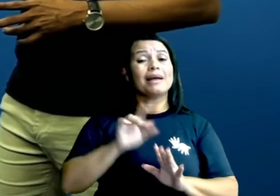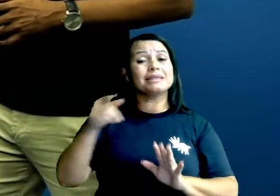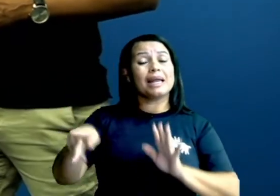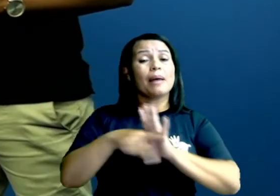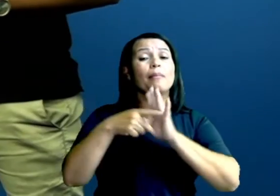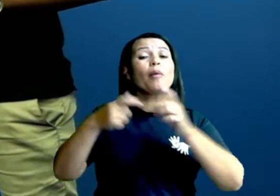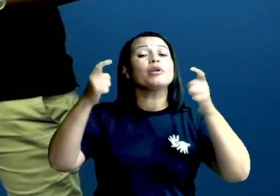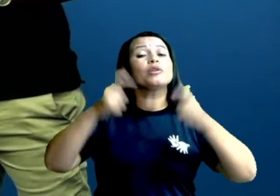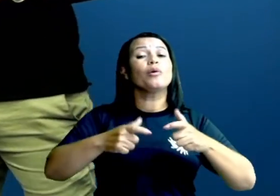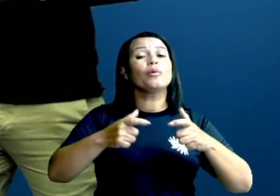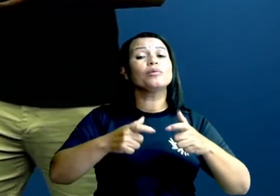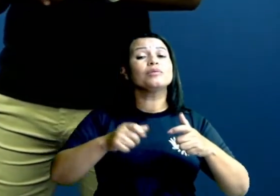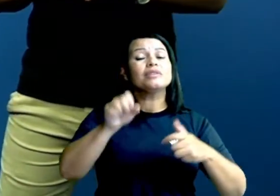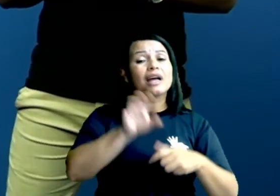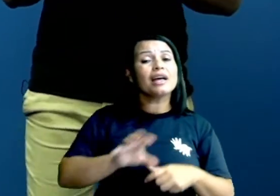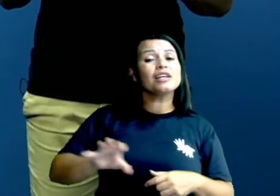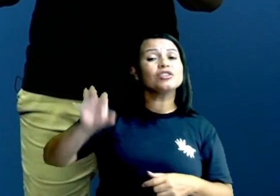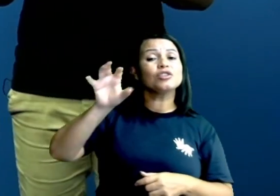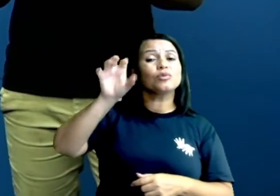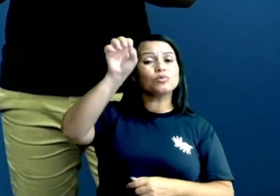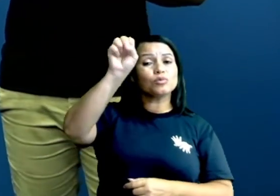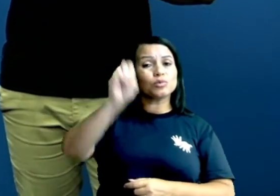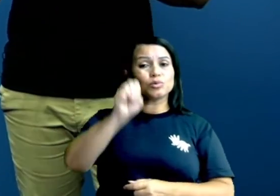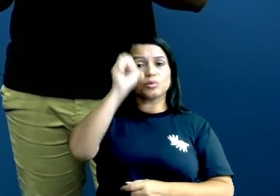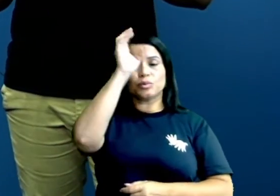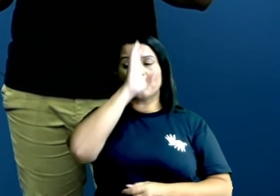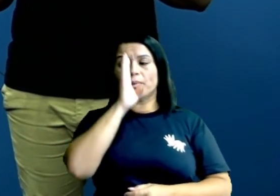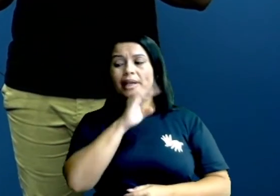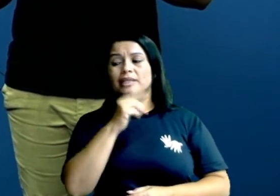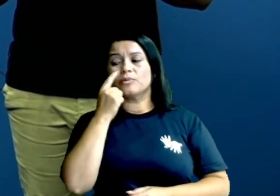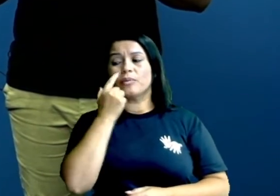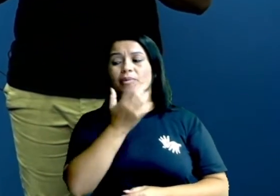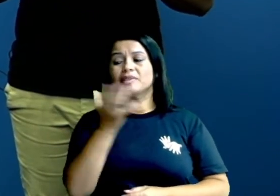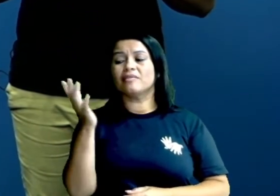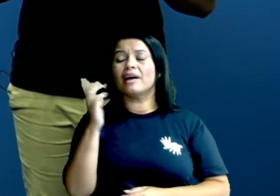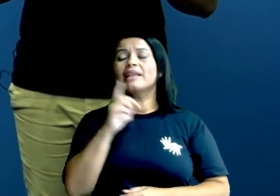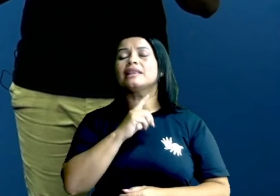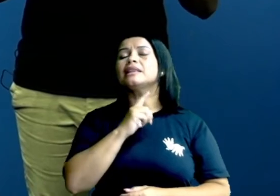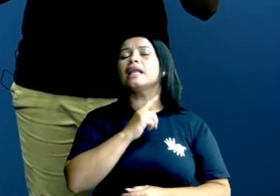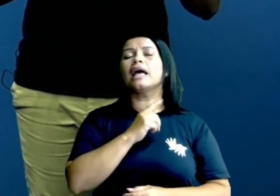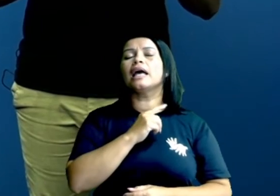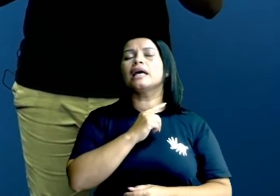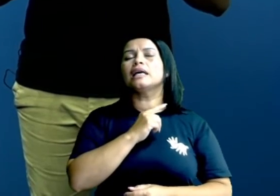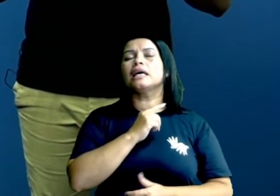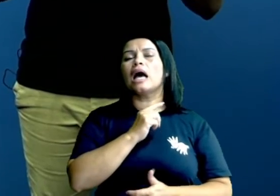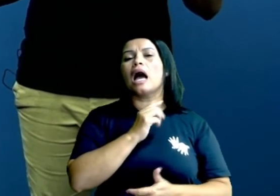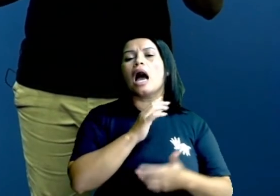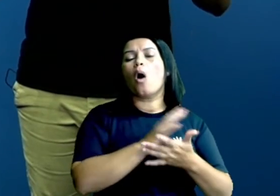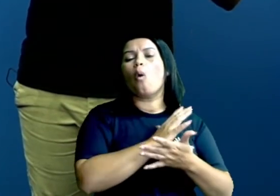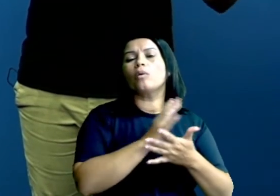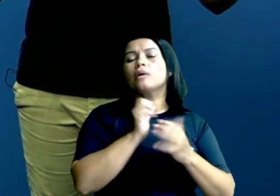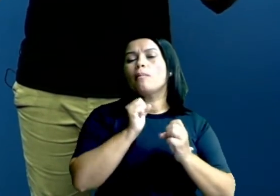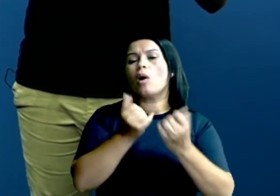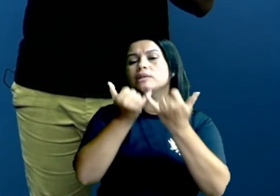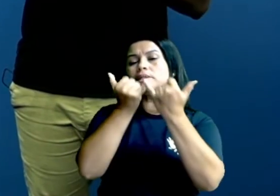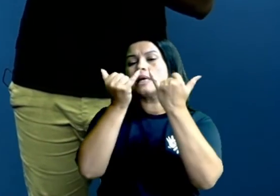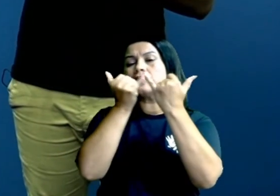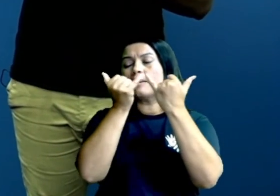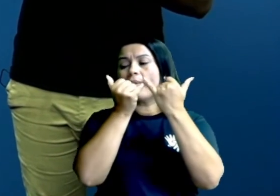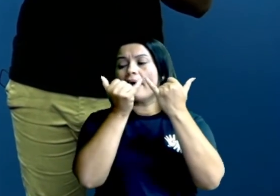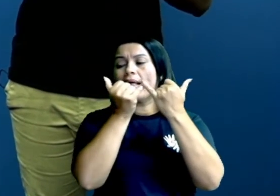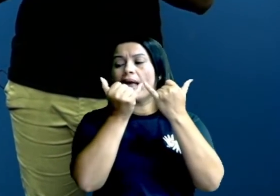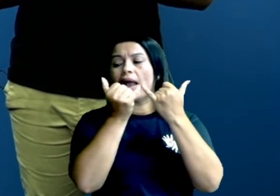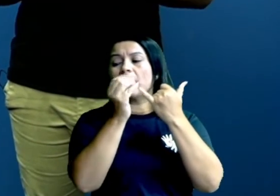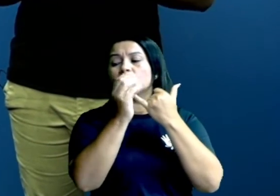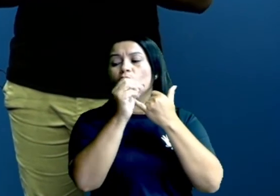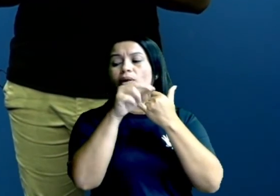Brasil. É um representante aqui de uma planta que vamos dizer assim, pode se assemelhar às coníferas